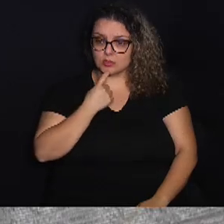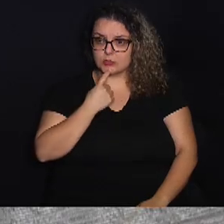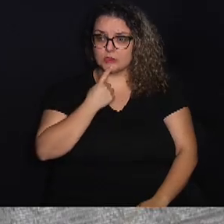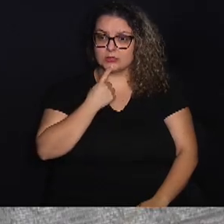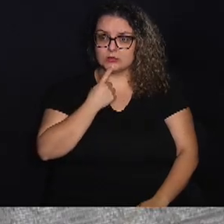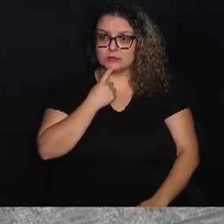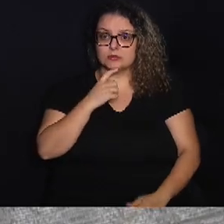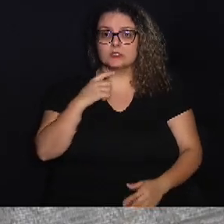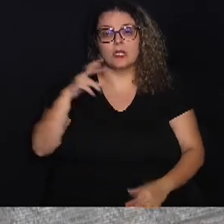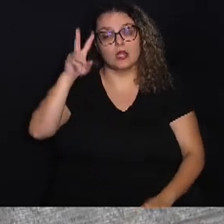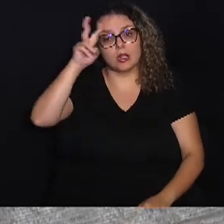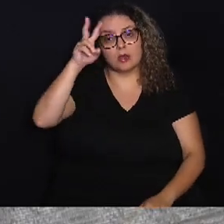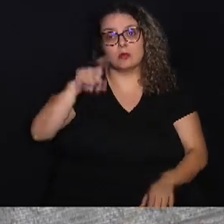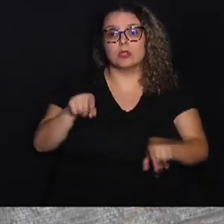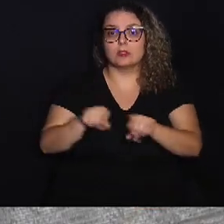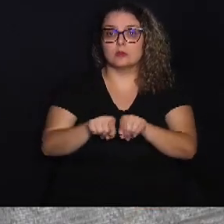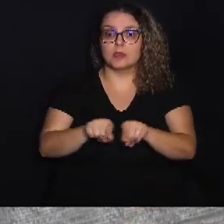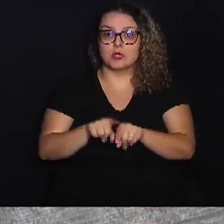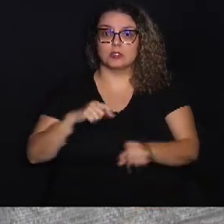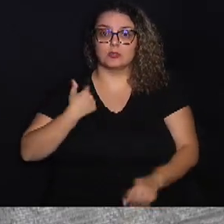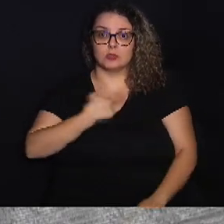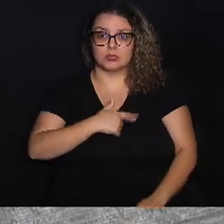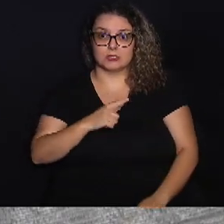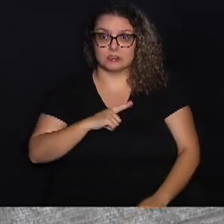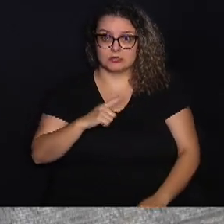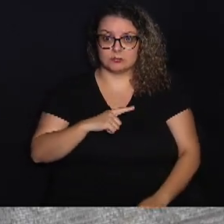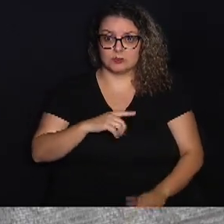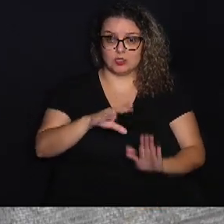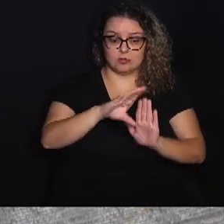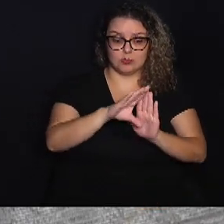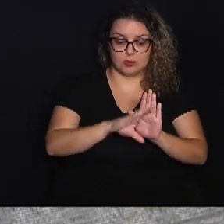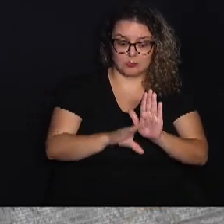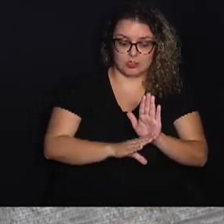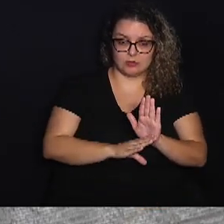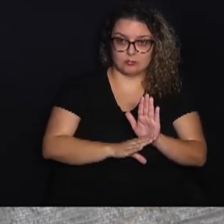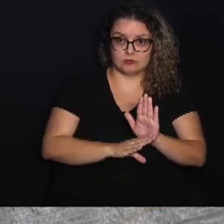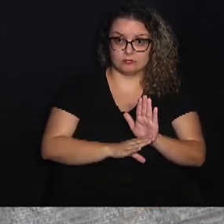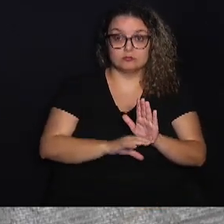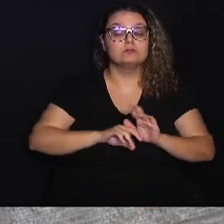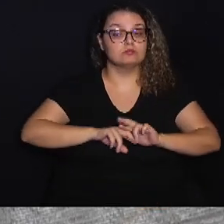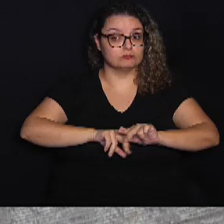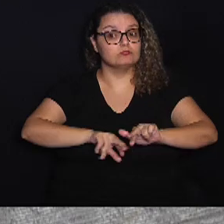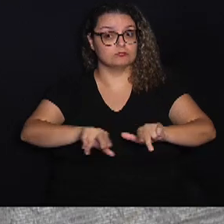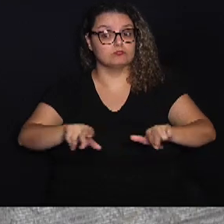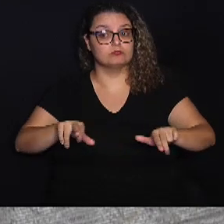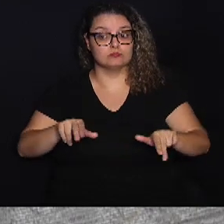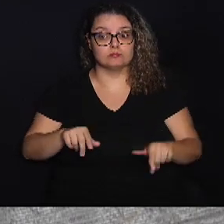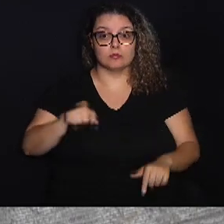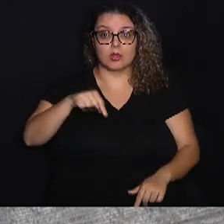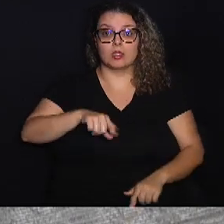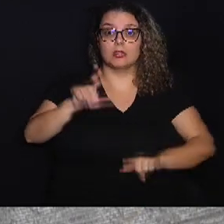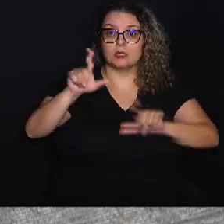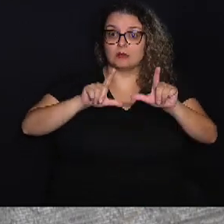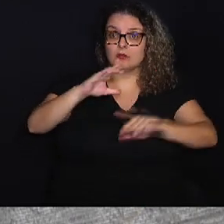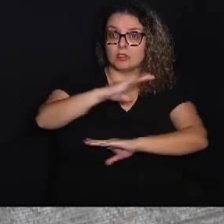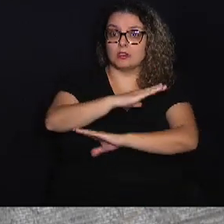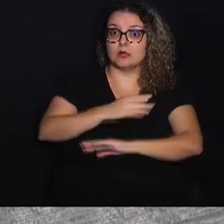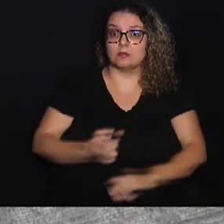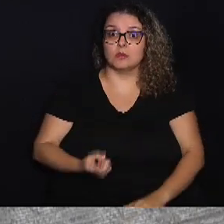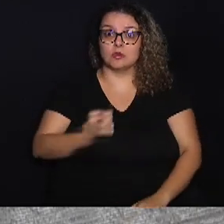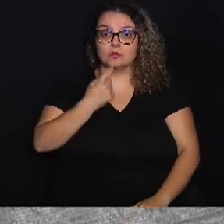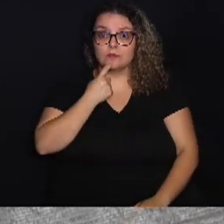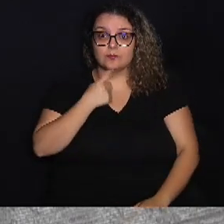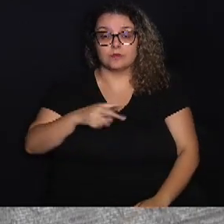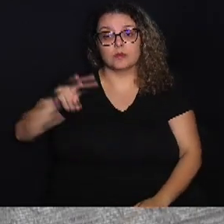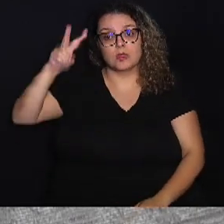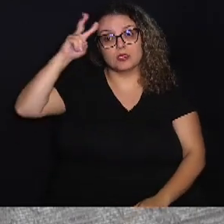Campinas lembrando também que nós temos aí uma programação bem diversificada aqui na TV Câmara Campinas de